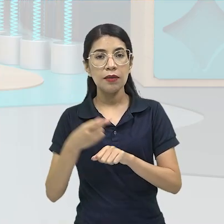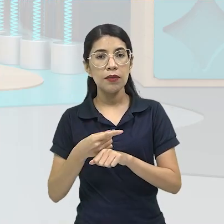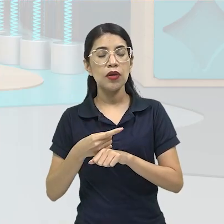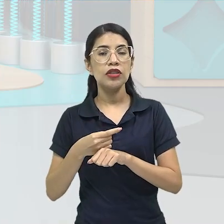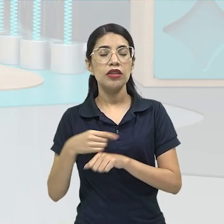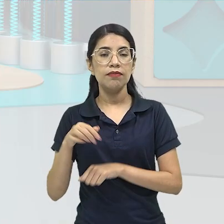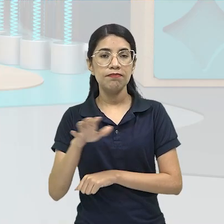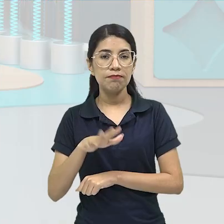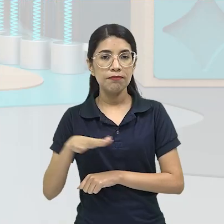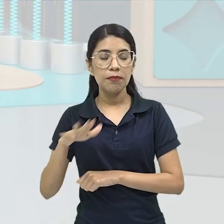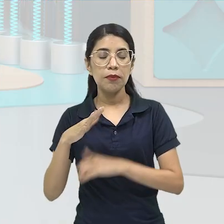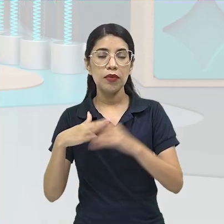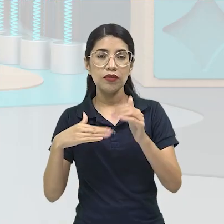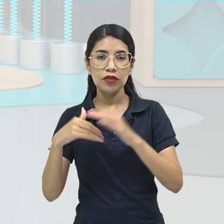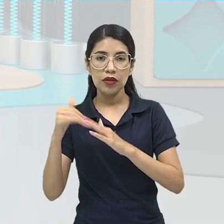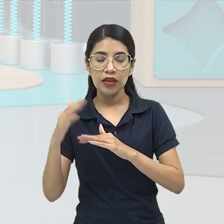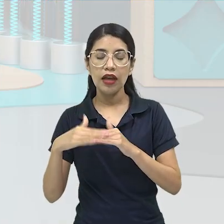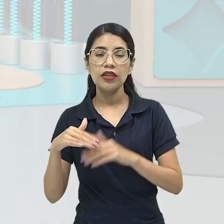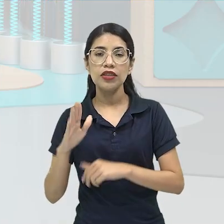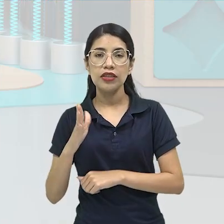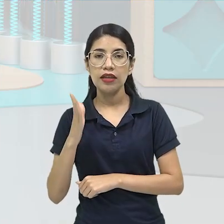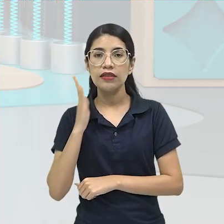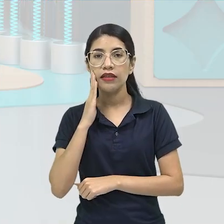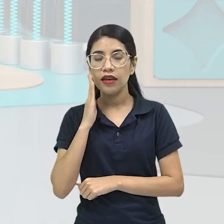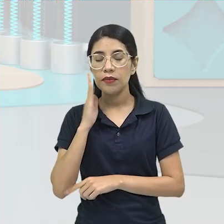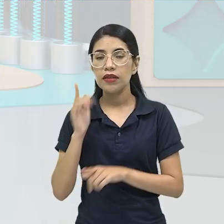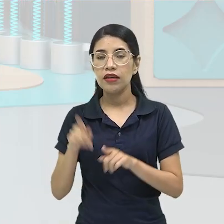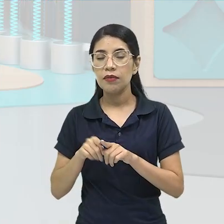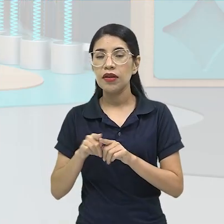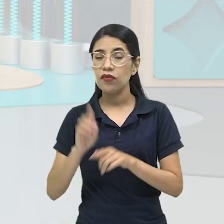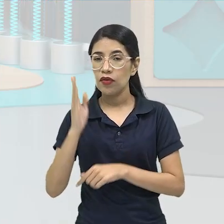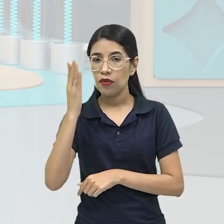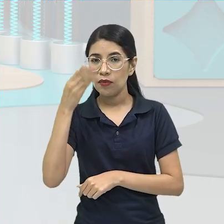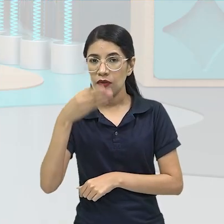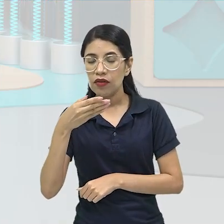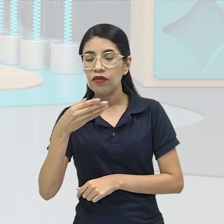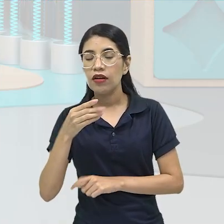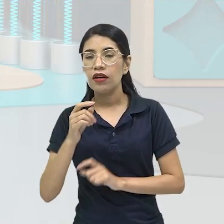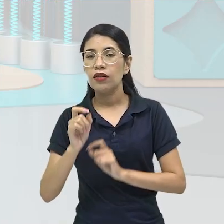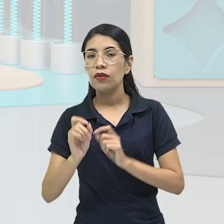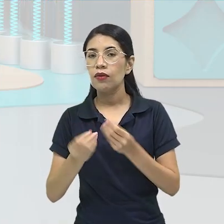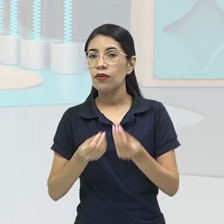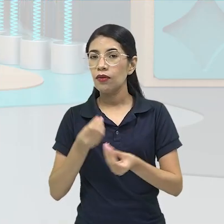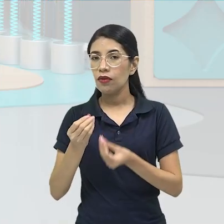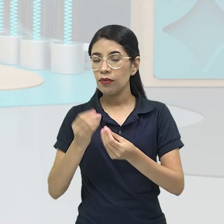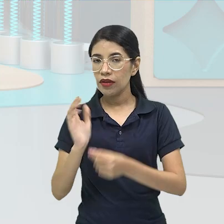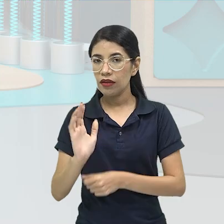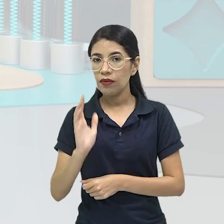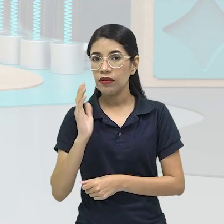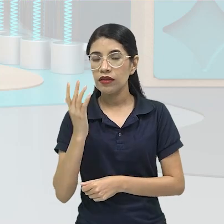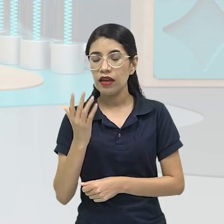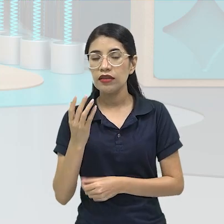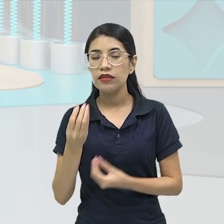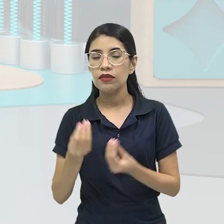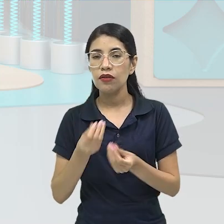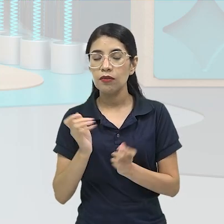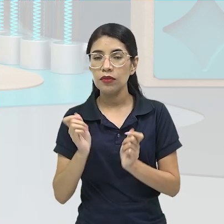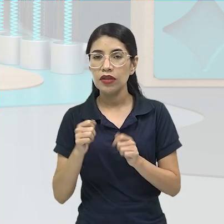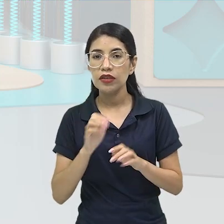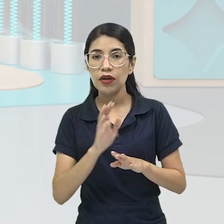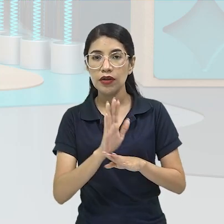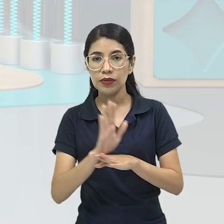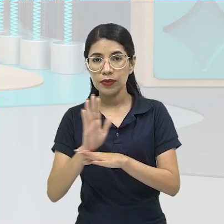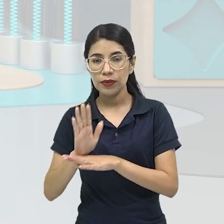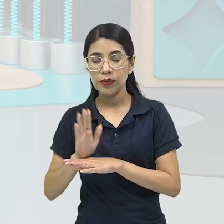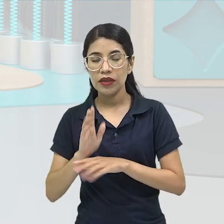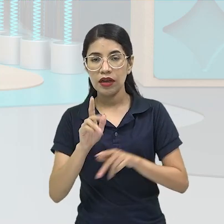no meio dessas pessoas que são especialistas e já comprovaram agora como é que funciona e como eu posso ajudar a